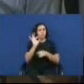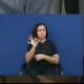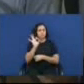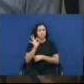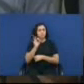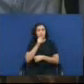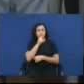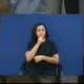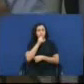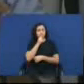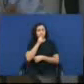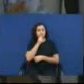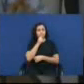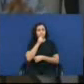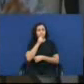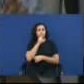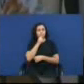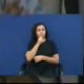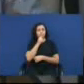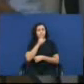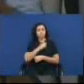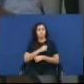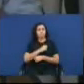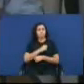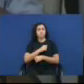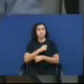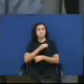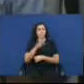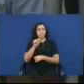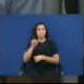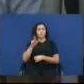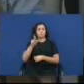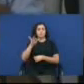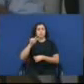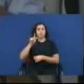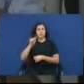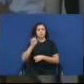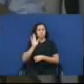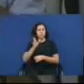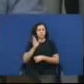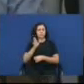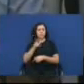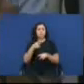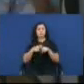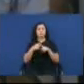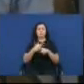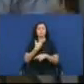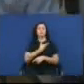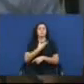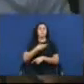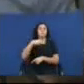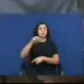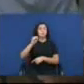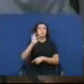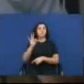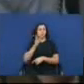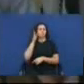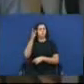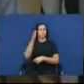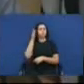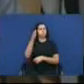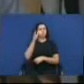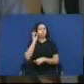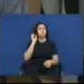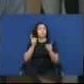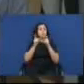Clarice, ainda não. Porque o Barriga já. Porque os companheiros do MST já participaram de reuniões lá na FAAL.